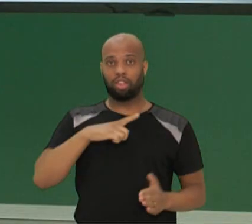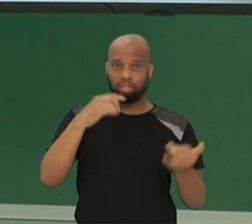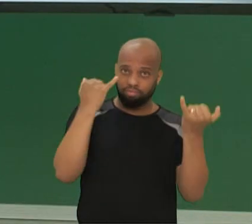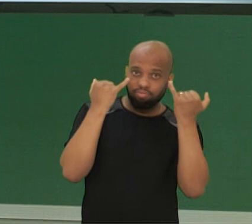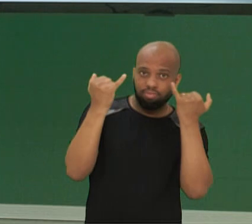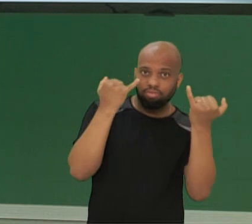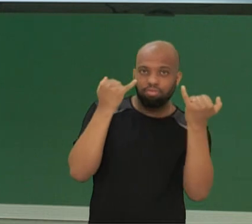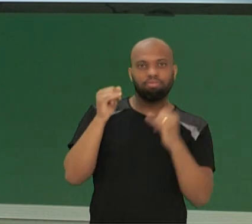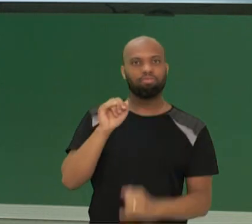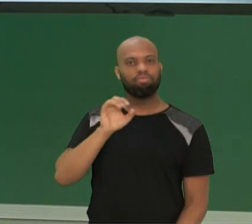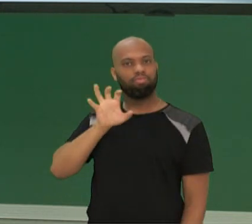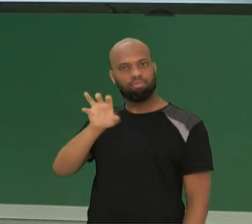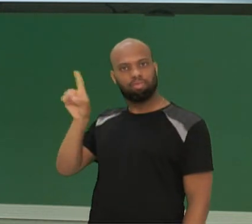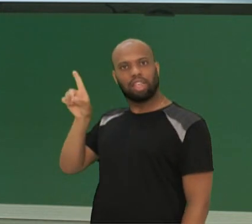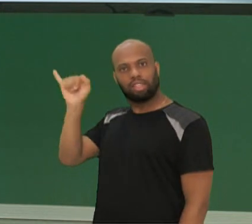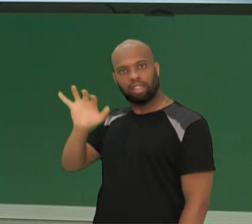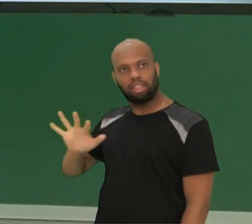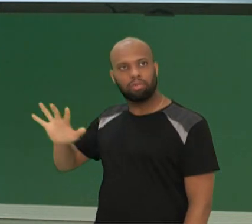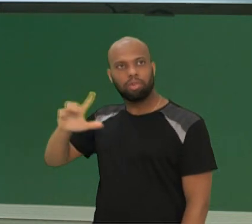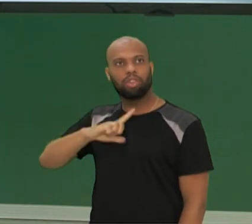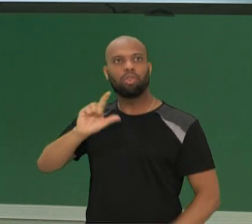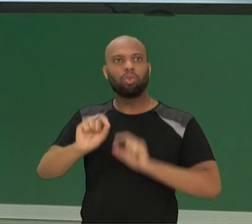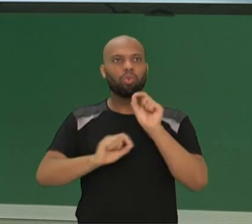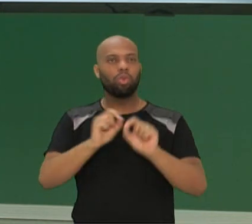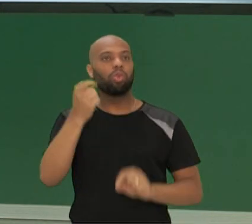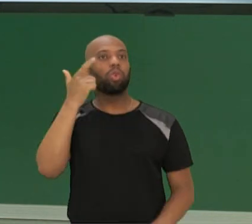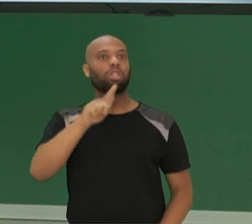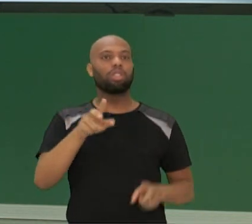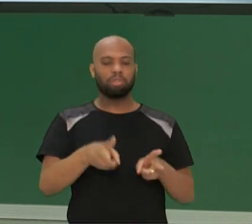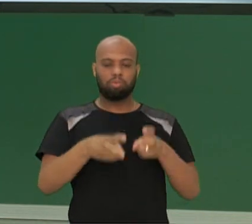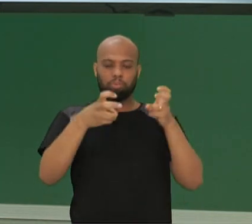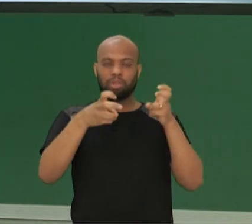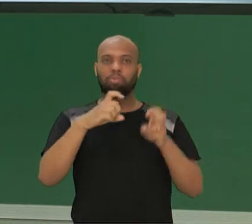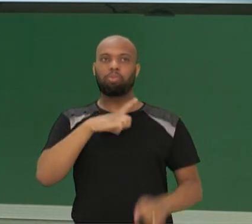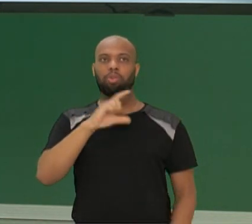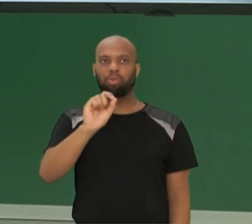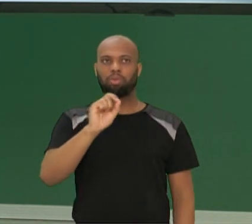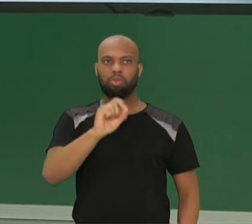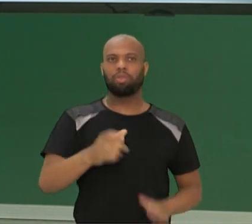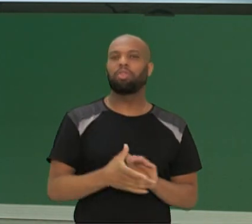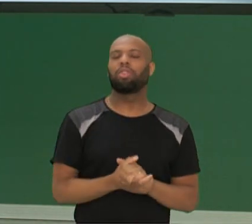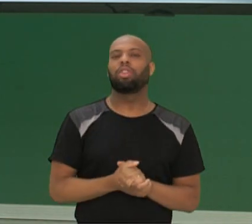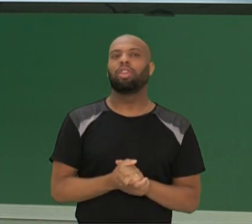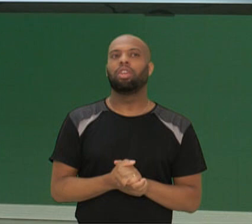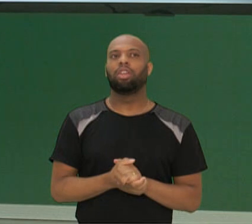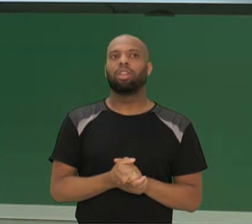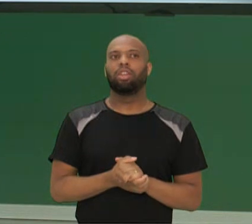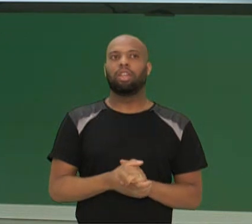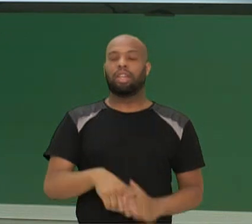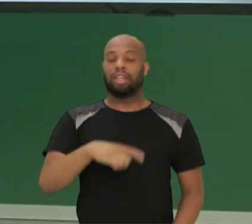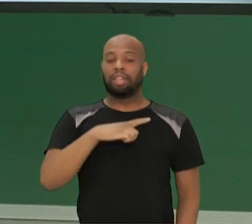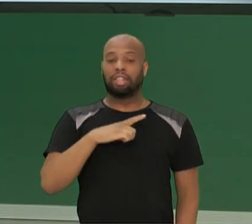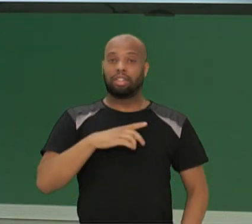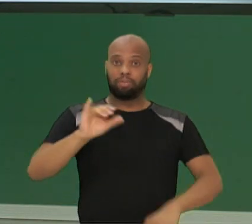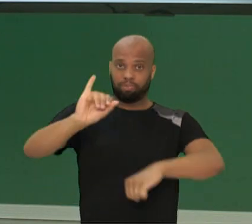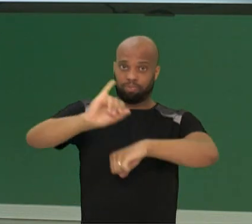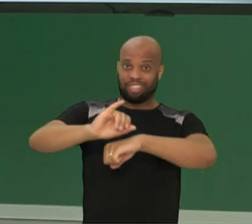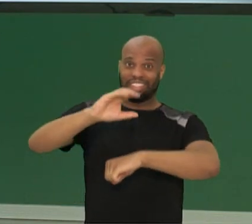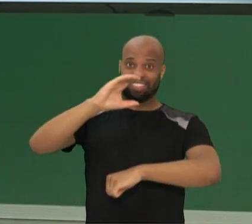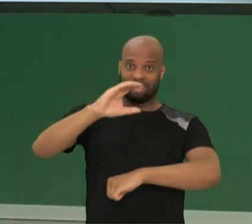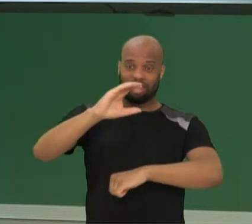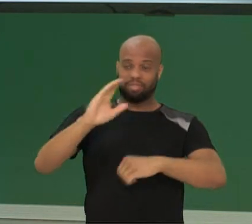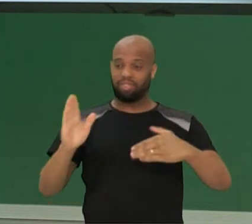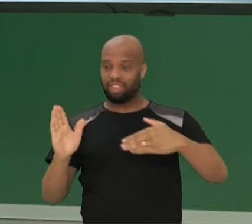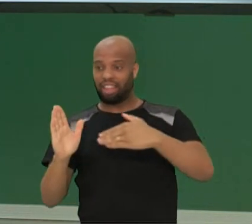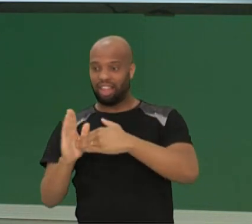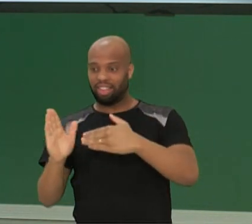dados dessa figura, nós podemos notar que nós temos do centro até o foco